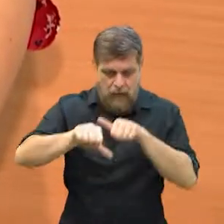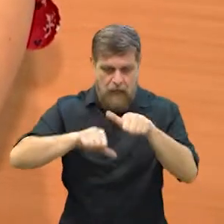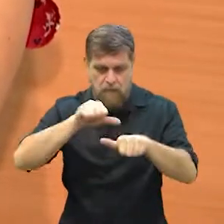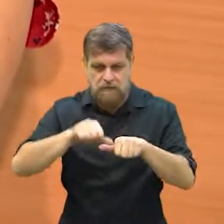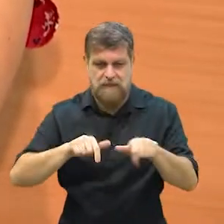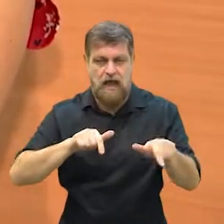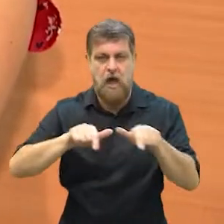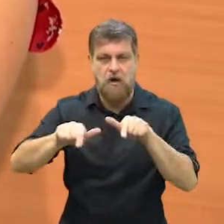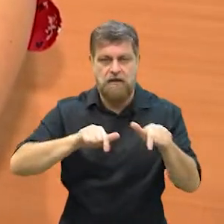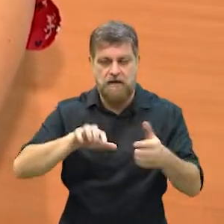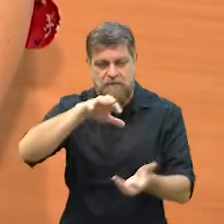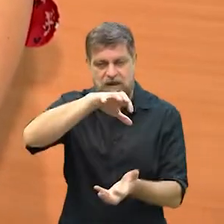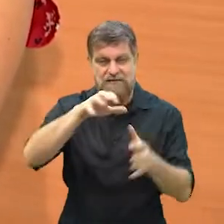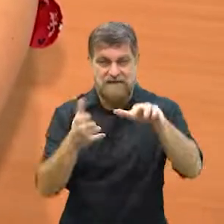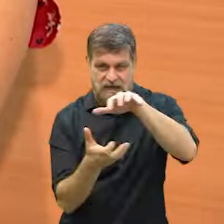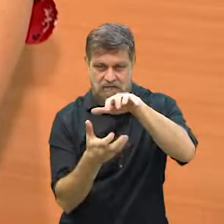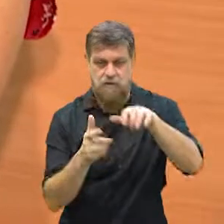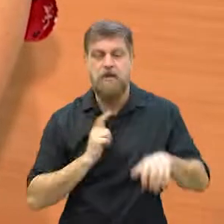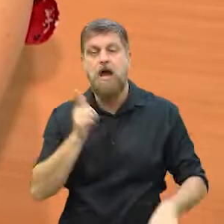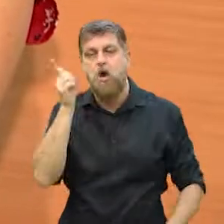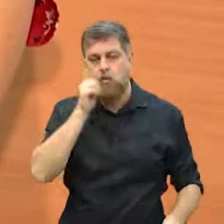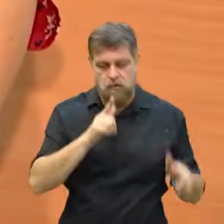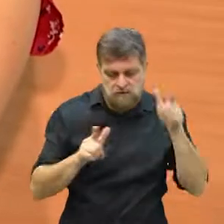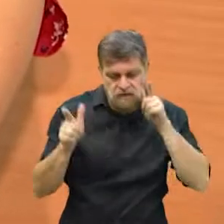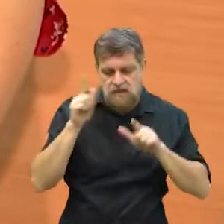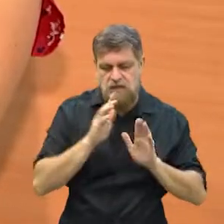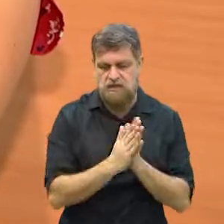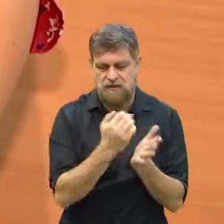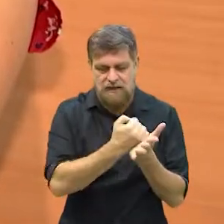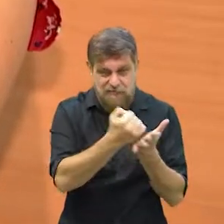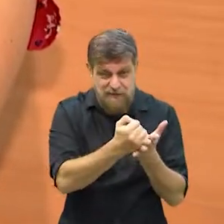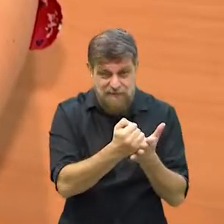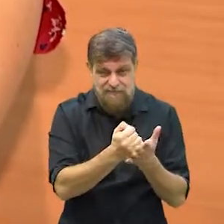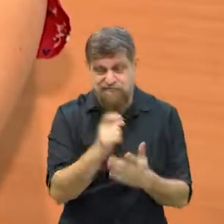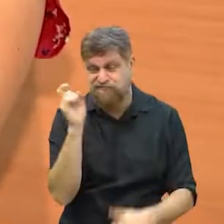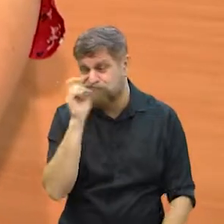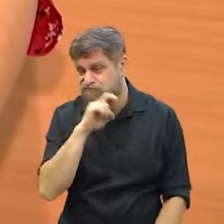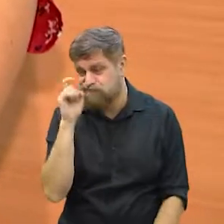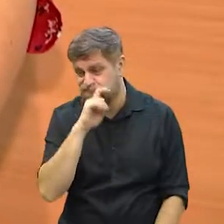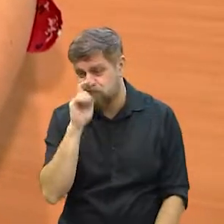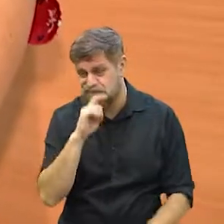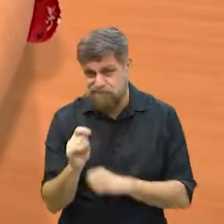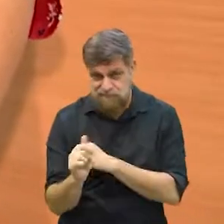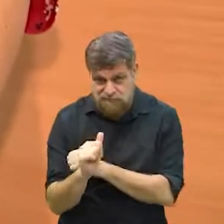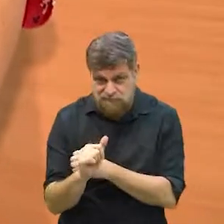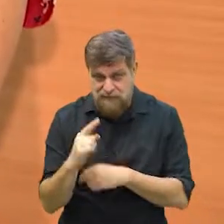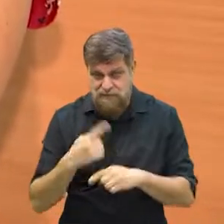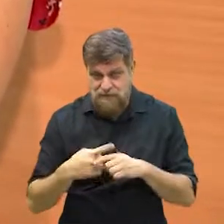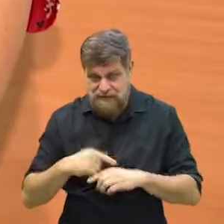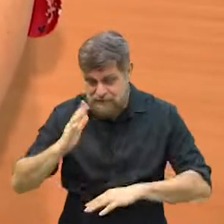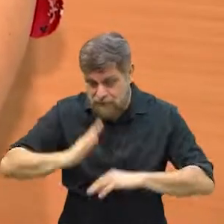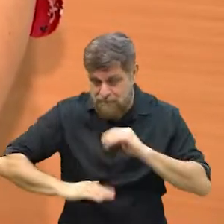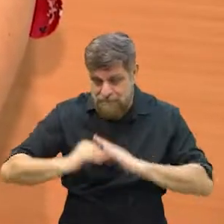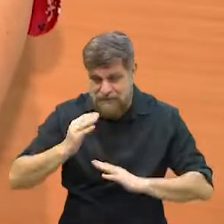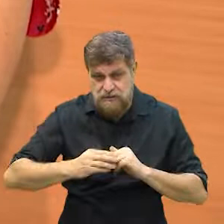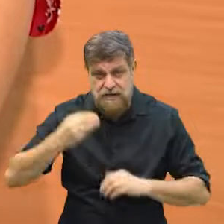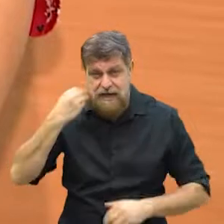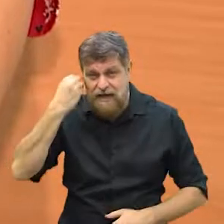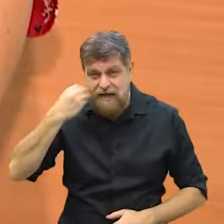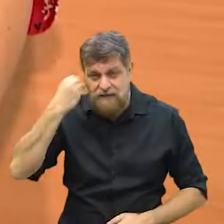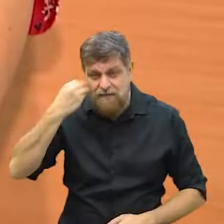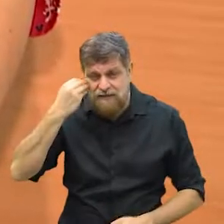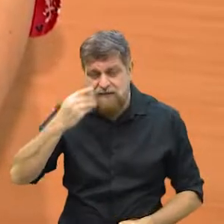reforma trabalhista ia gerar emprego, que o teto de gastos ia gerar emprego, já caiu por terra, porque a experiência concreta que nós temos é